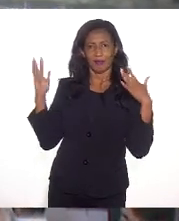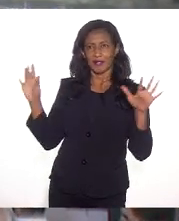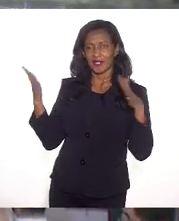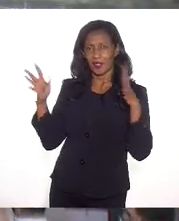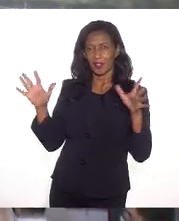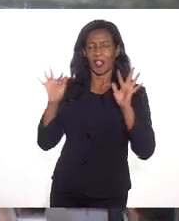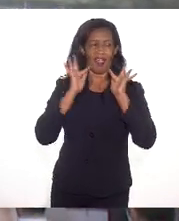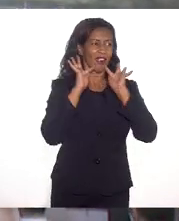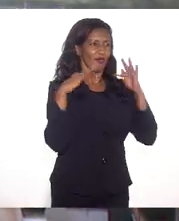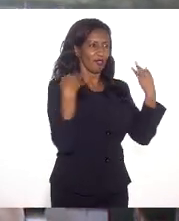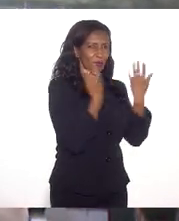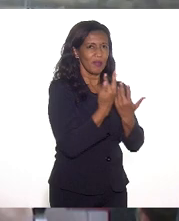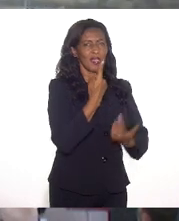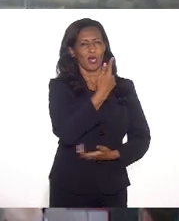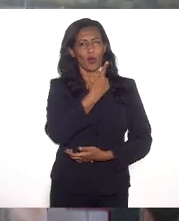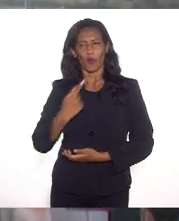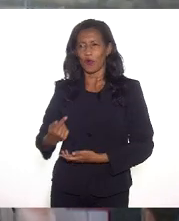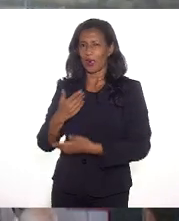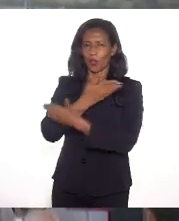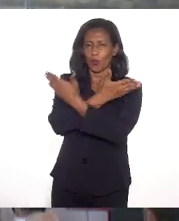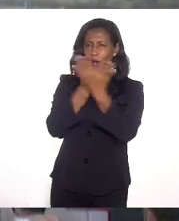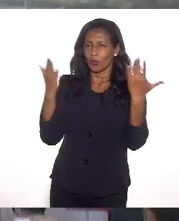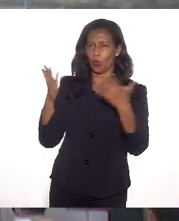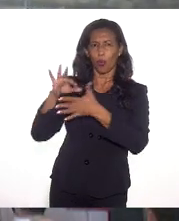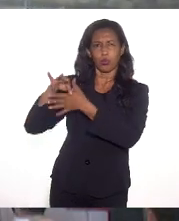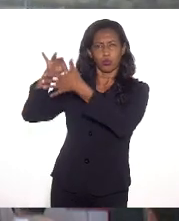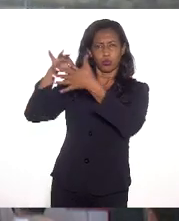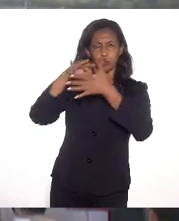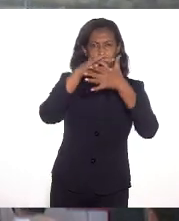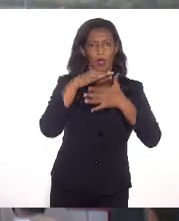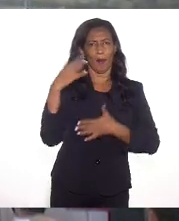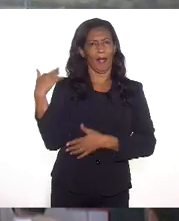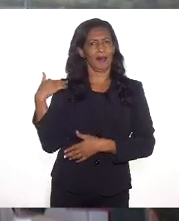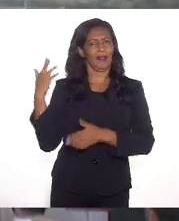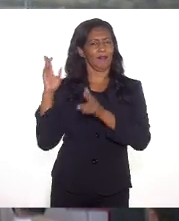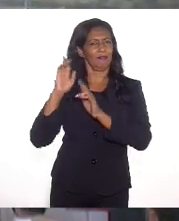famílias e as autoridades aqui presentes. Estou com vocês.